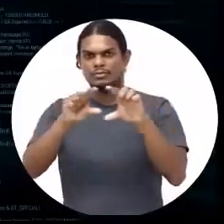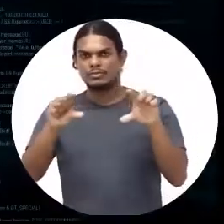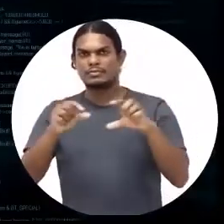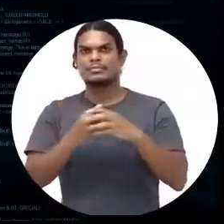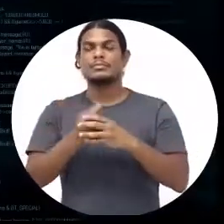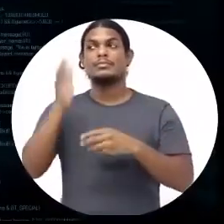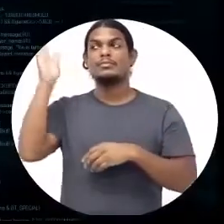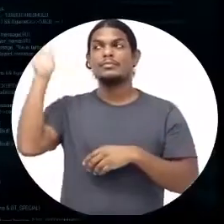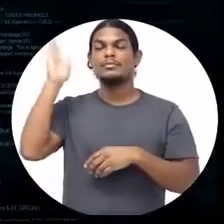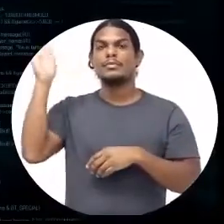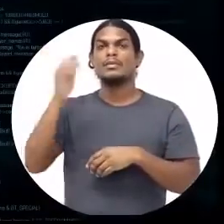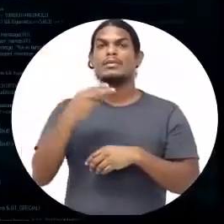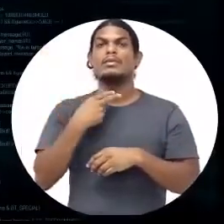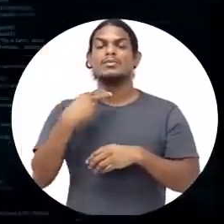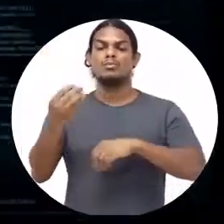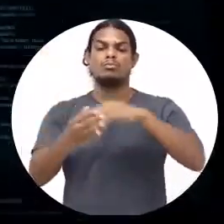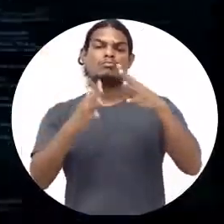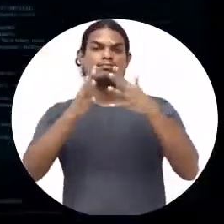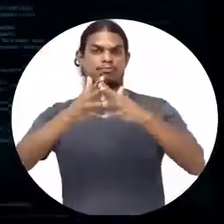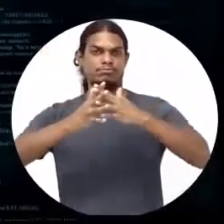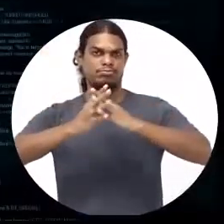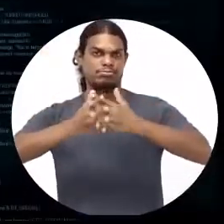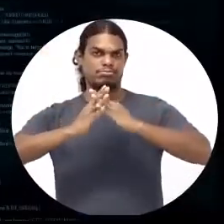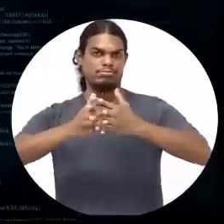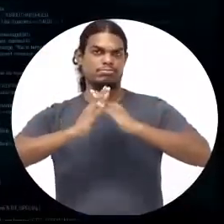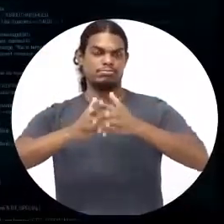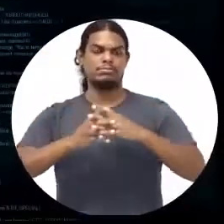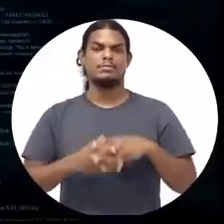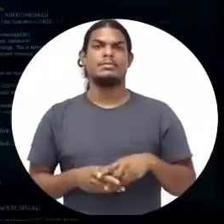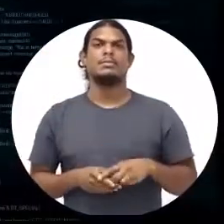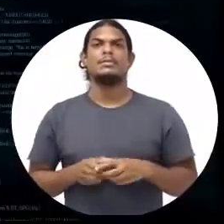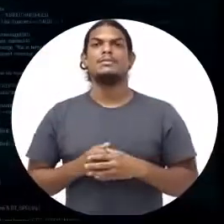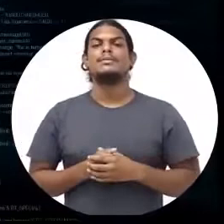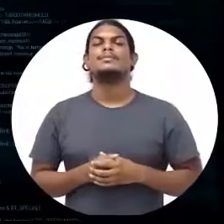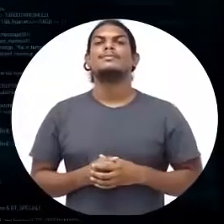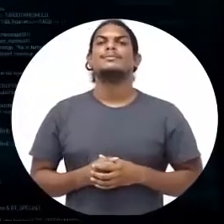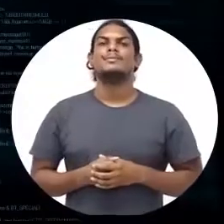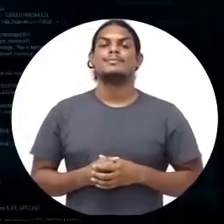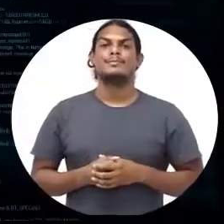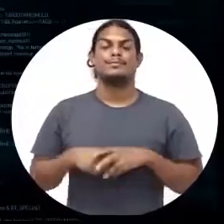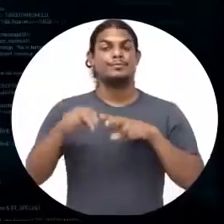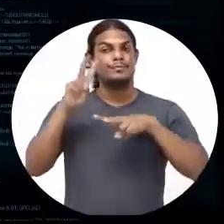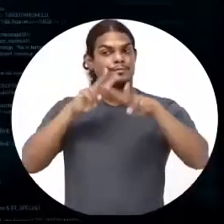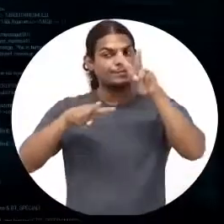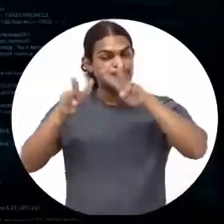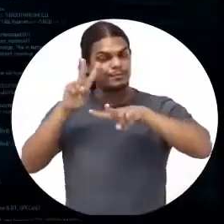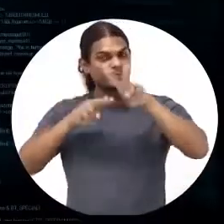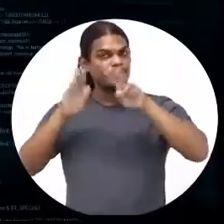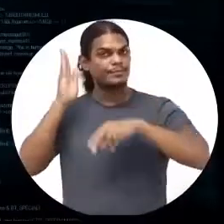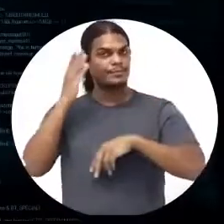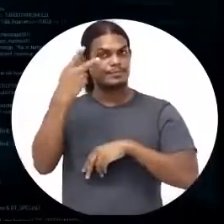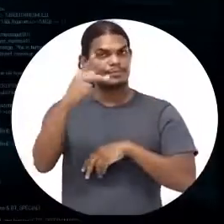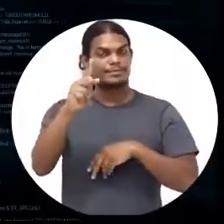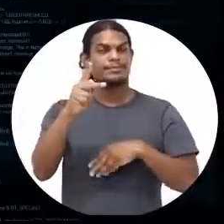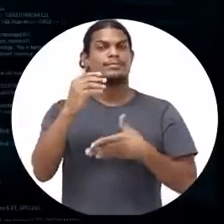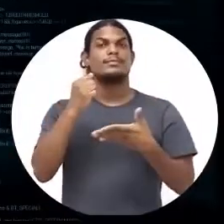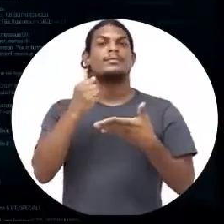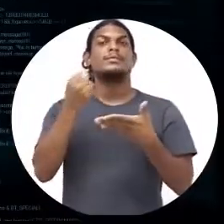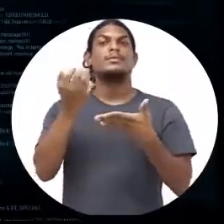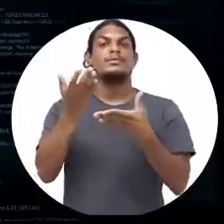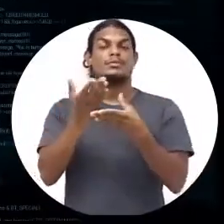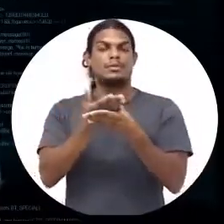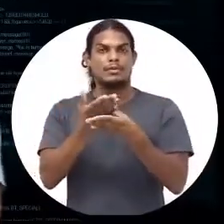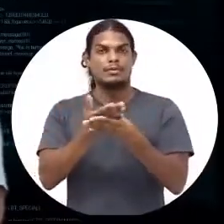um cruzamento dessas linhas. Então você tem que prestar bastante atenção quando formatar seu documento HTML para que isso